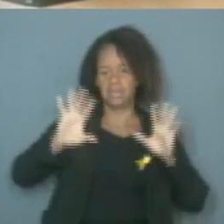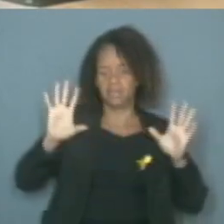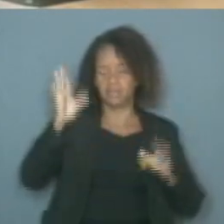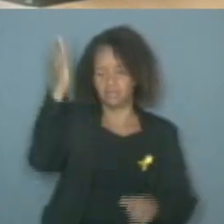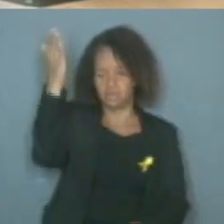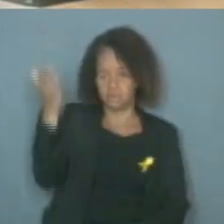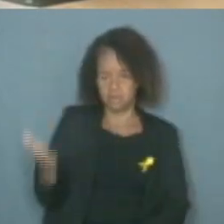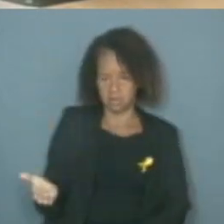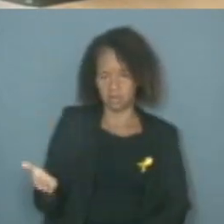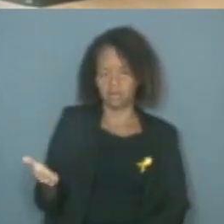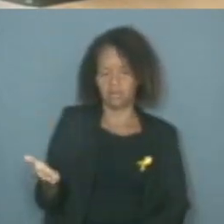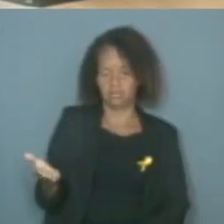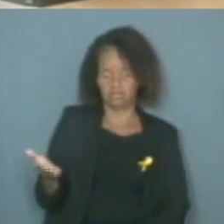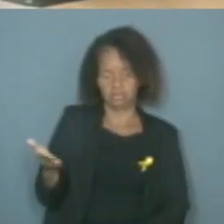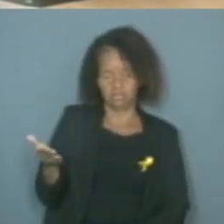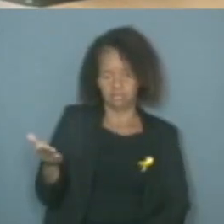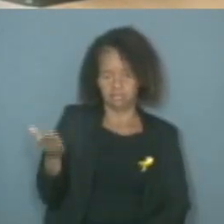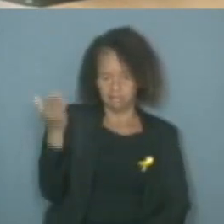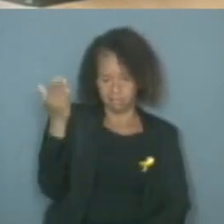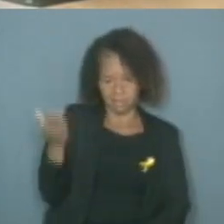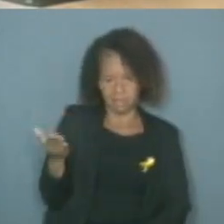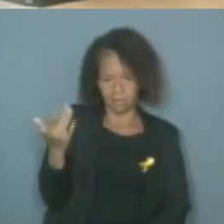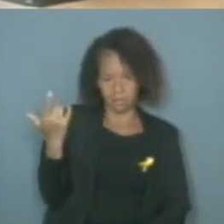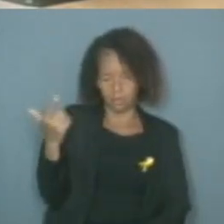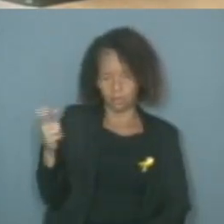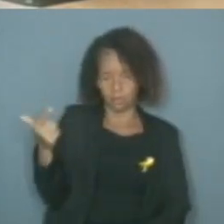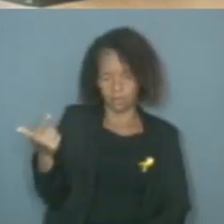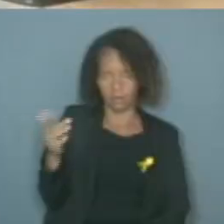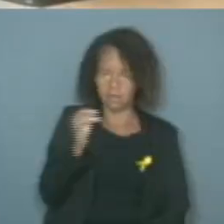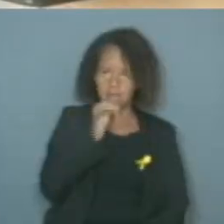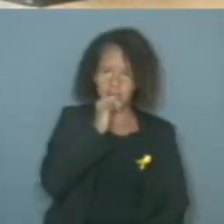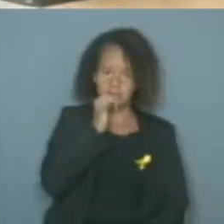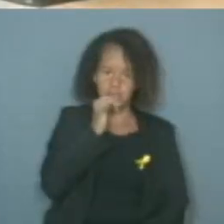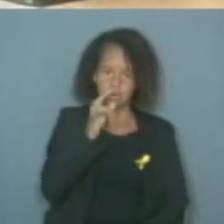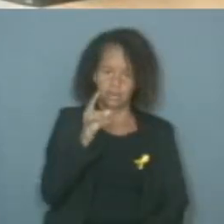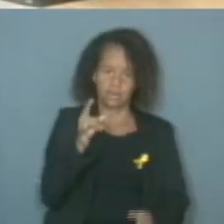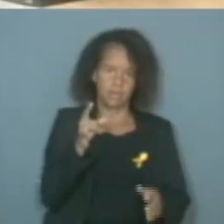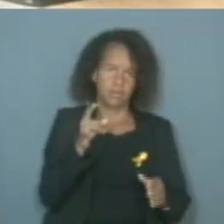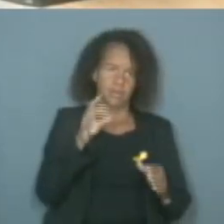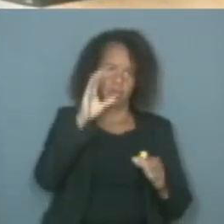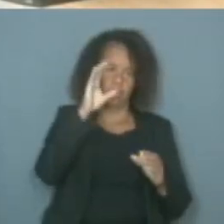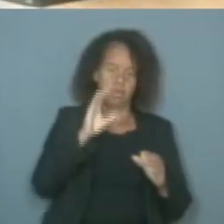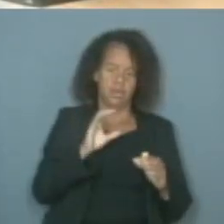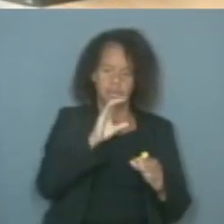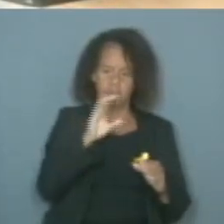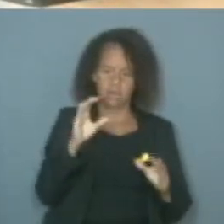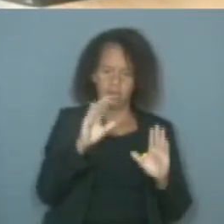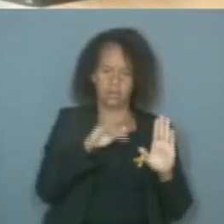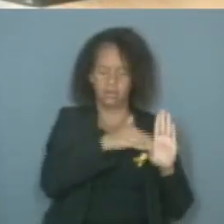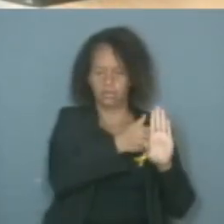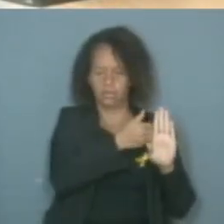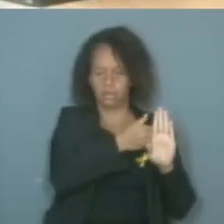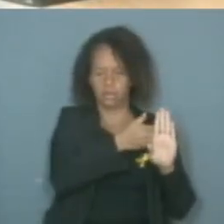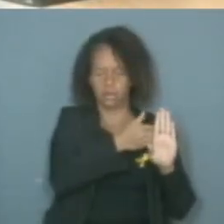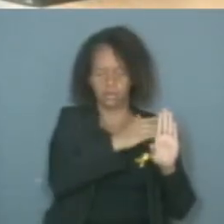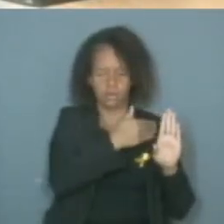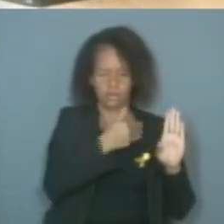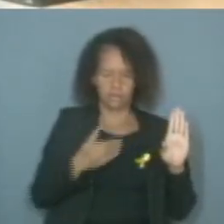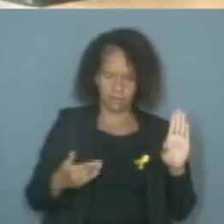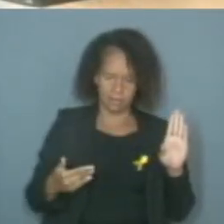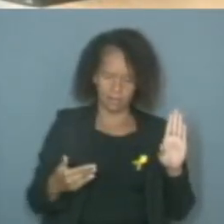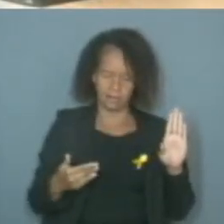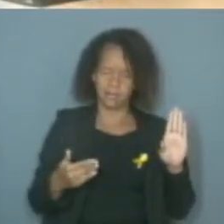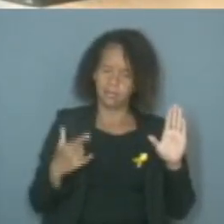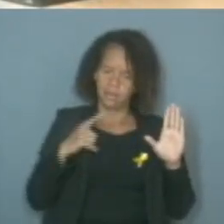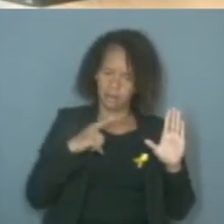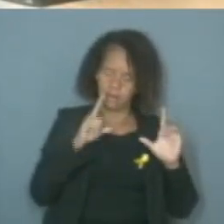você é instituição Estado, nem teria que ter lá, por exemplo, o símbolo do cristianismo atrás de um governante, porque teria que